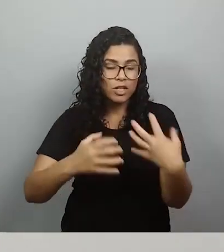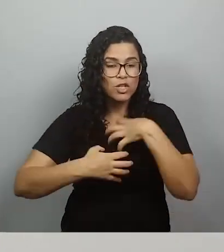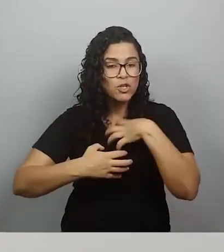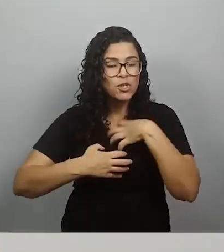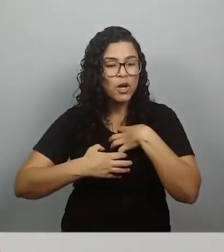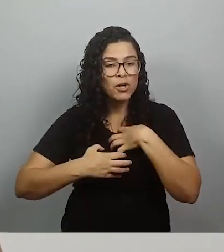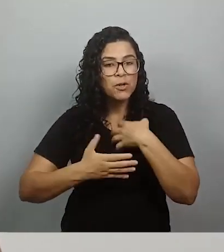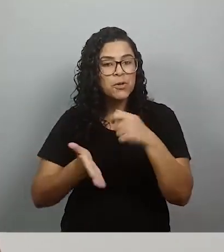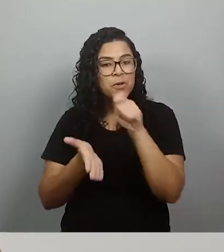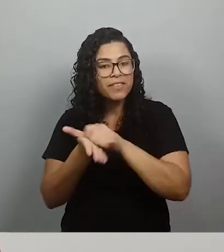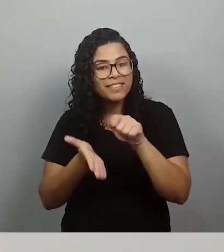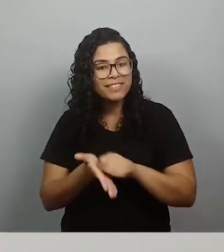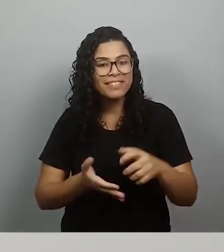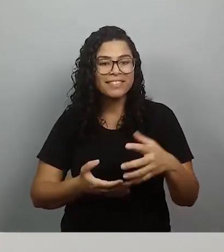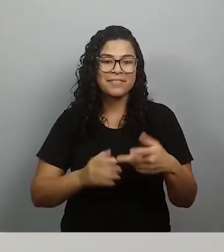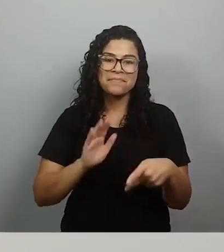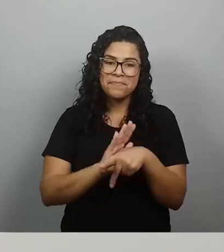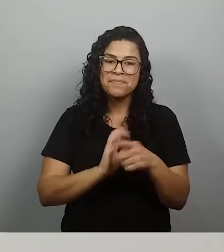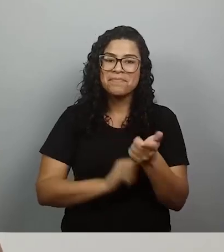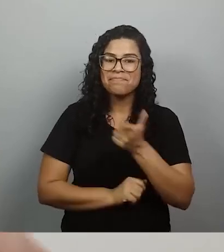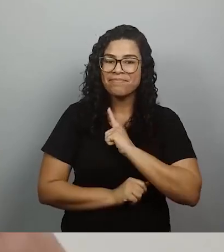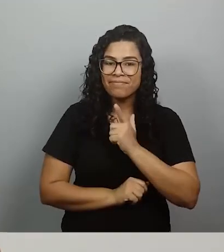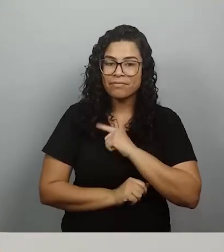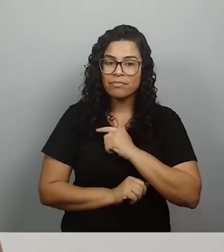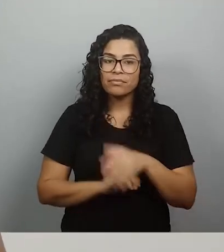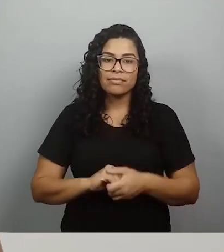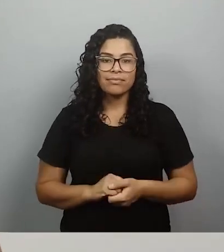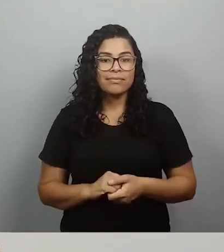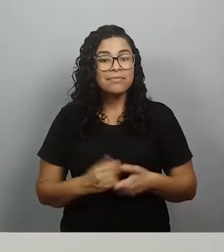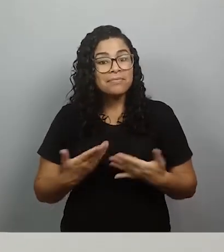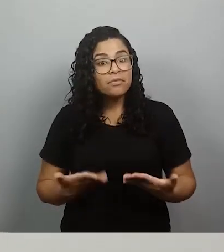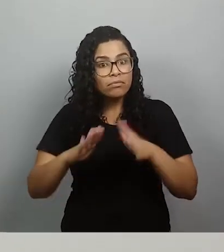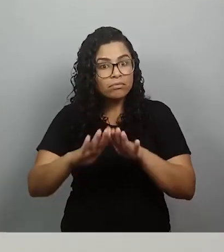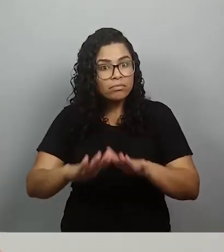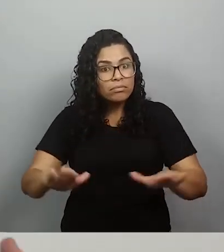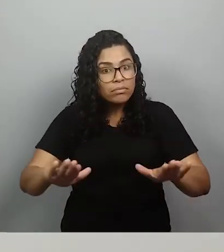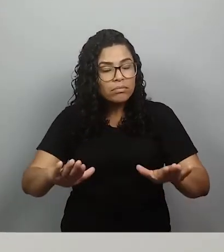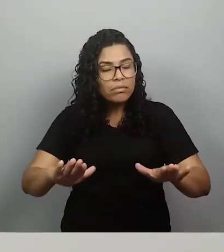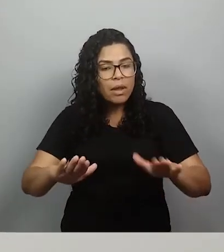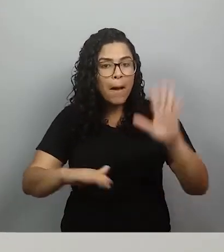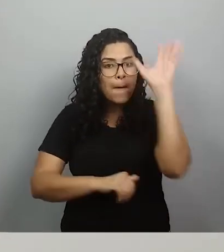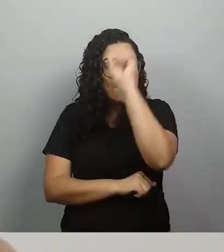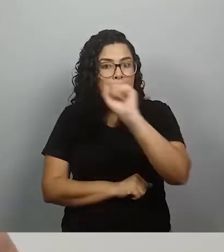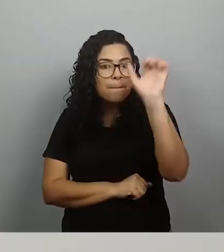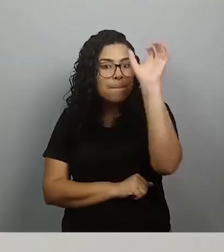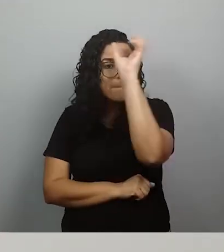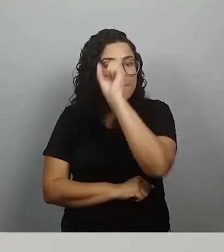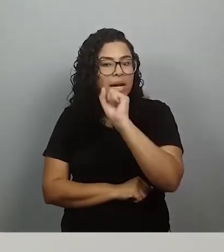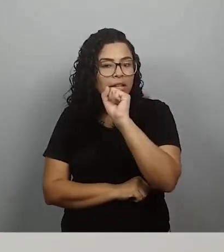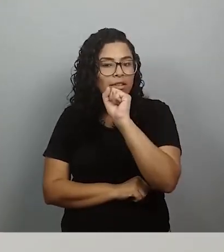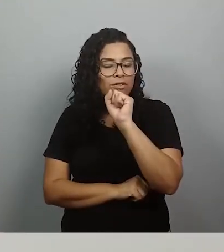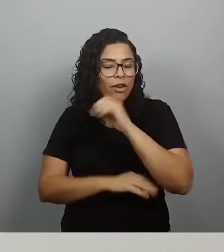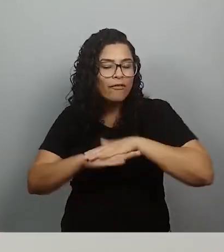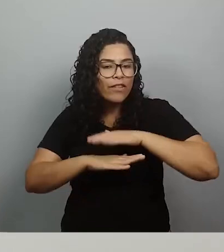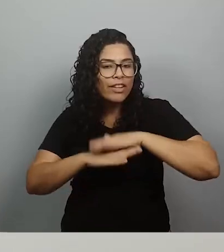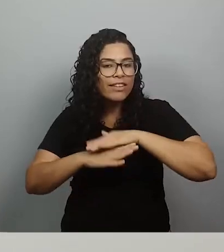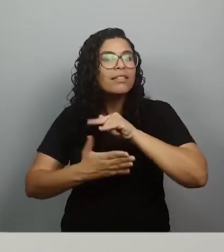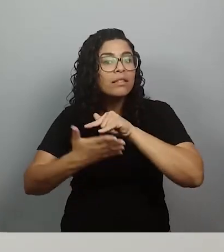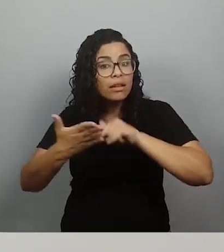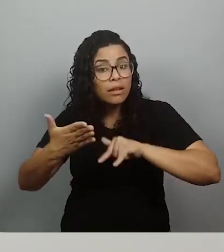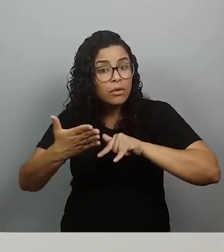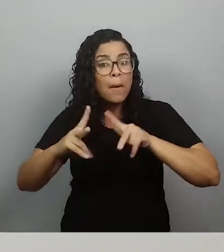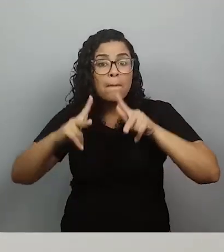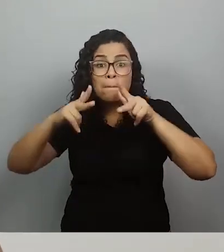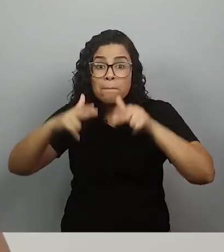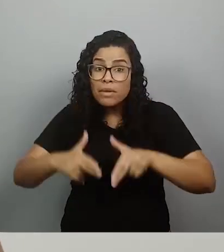bom escritor. Isso mesmo. É desde pequenininho que a gente aprende a construir os textos,